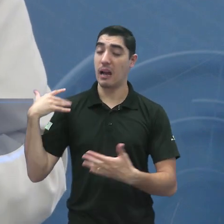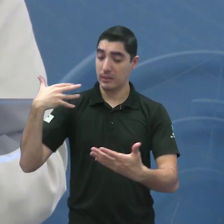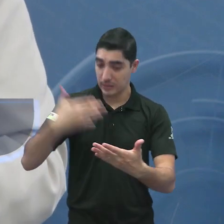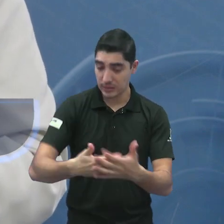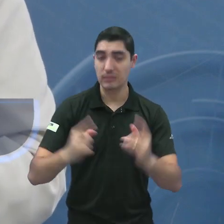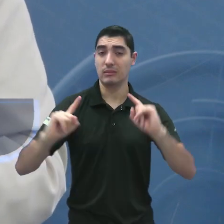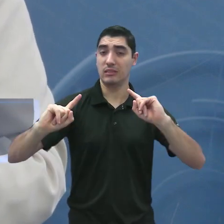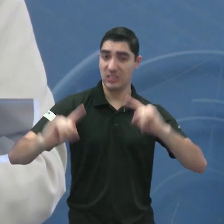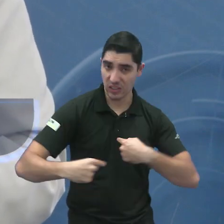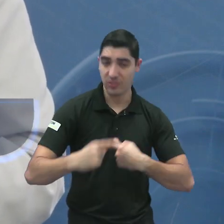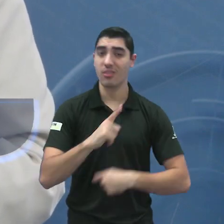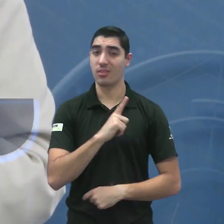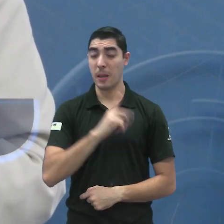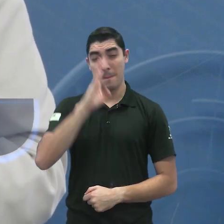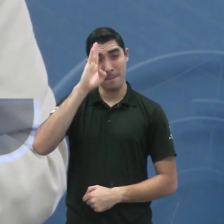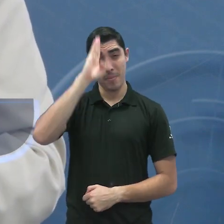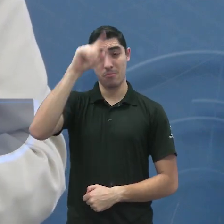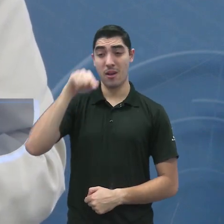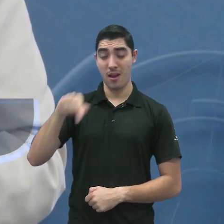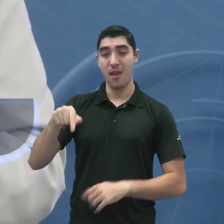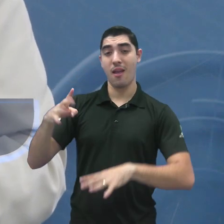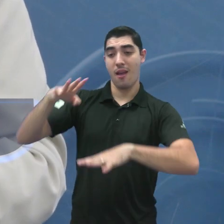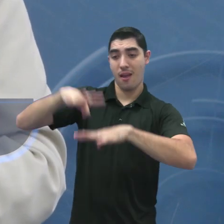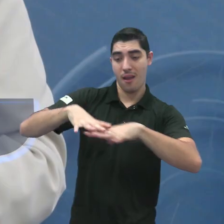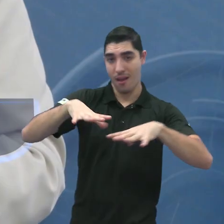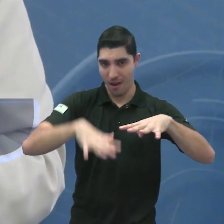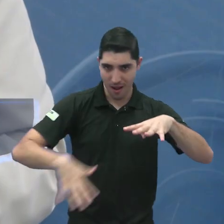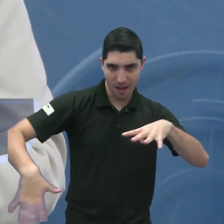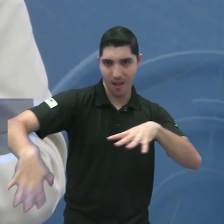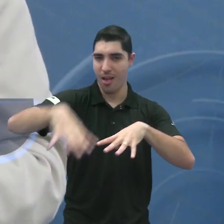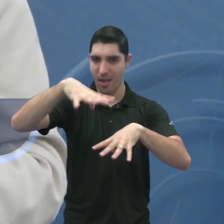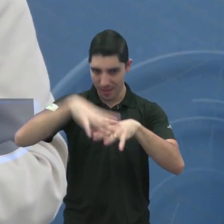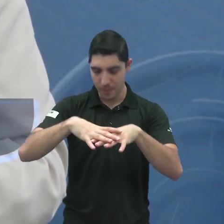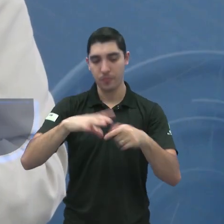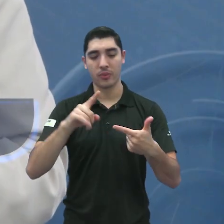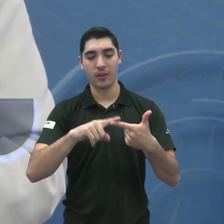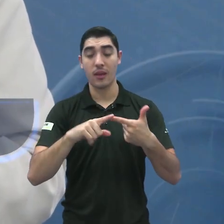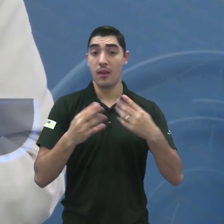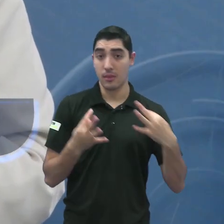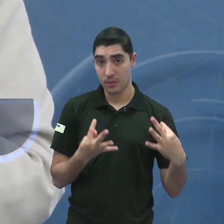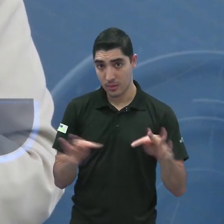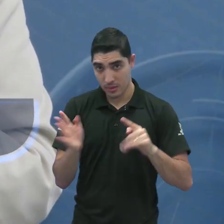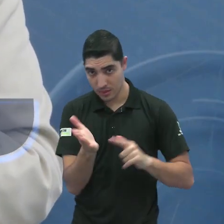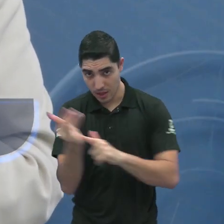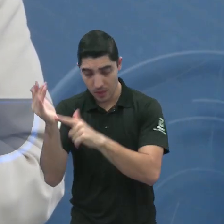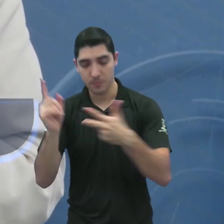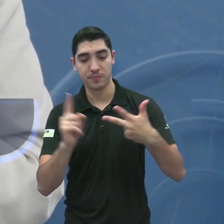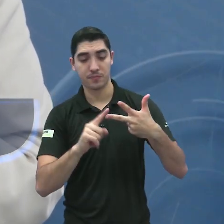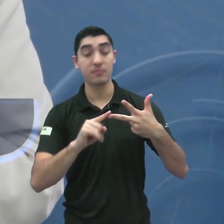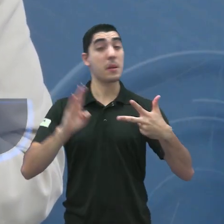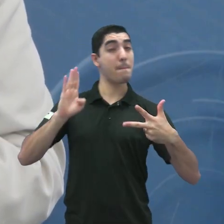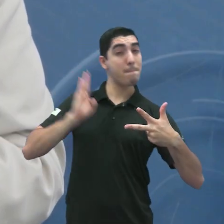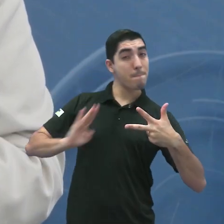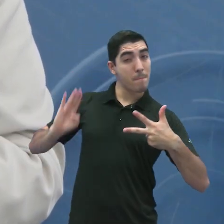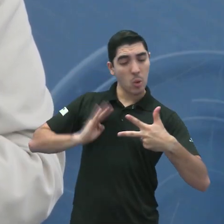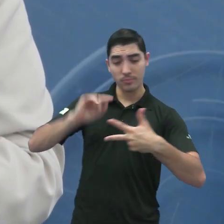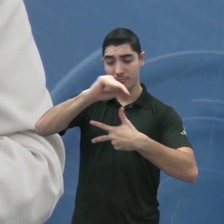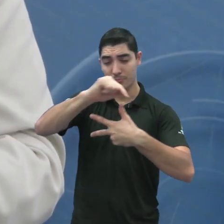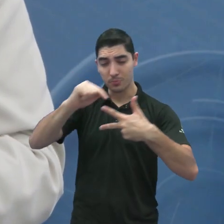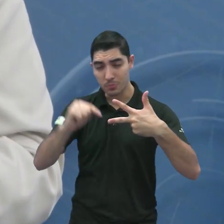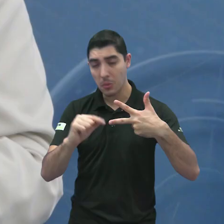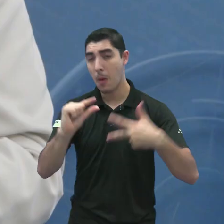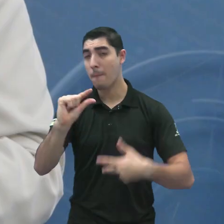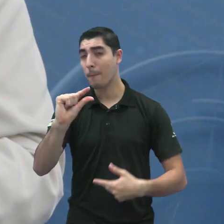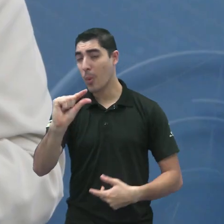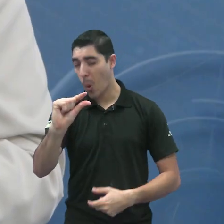Especialmente nas áreas de exatas, tecnologia e no acesso a bolsas de incentivo. E olha só, para a gente